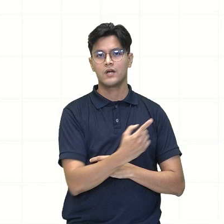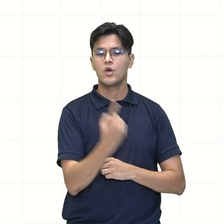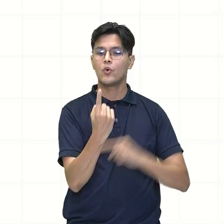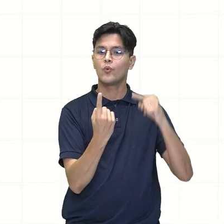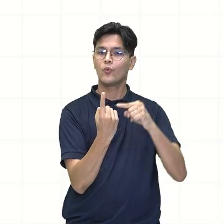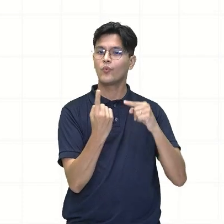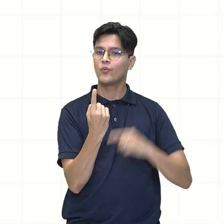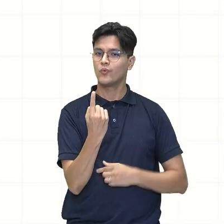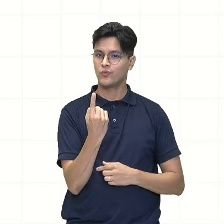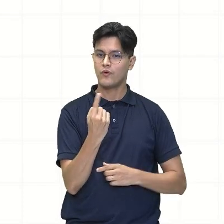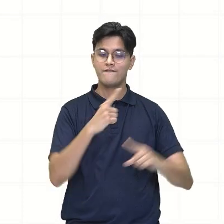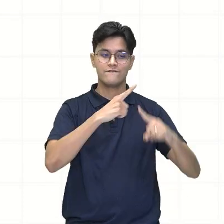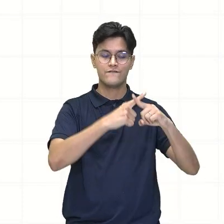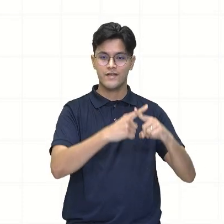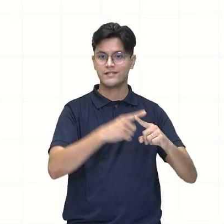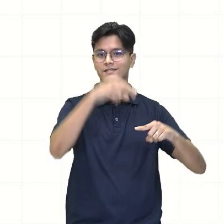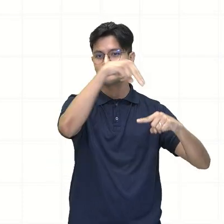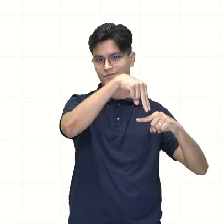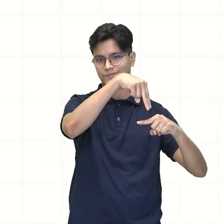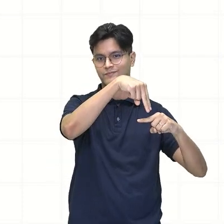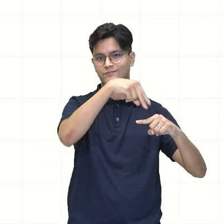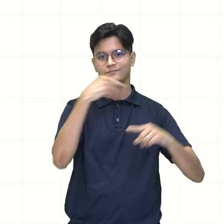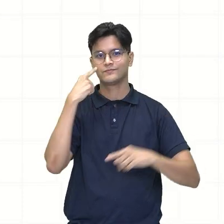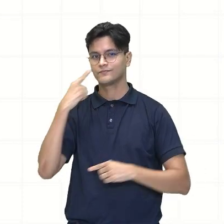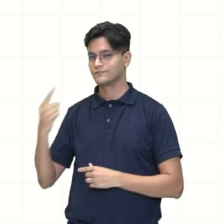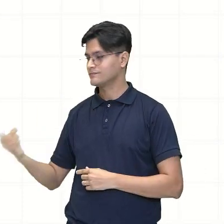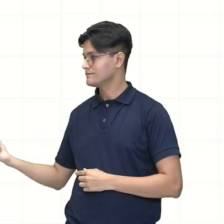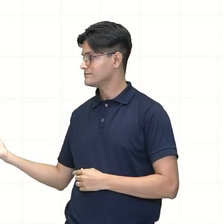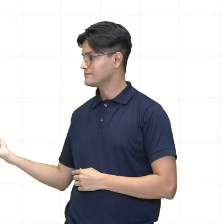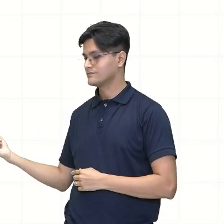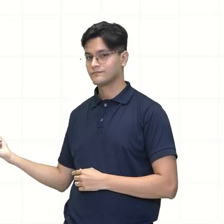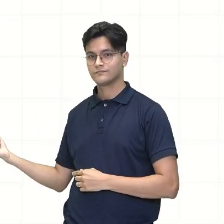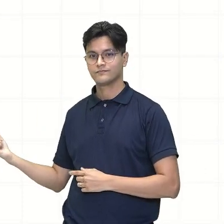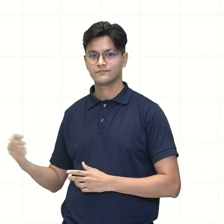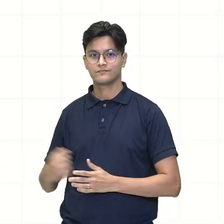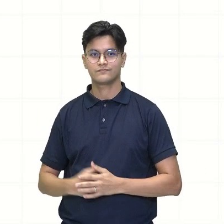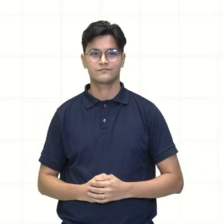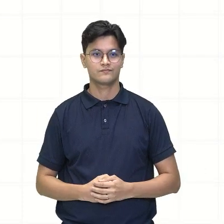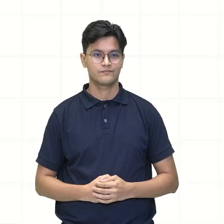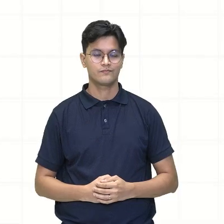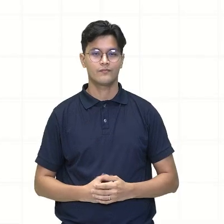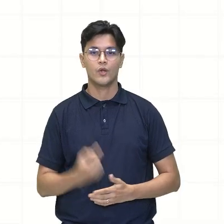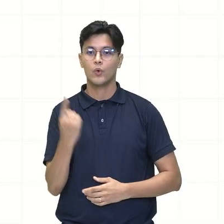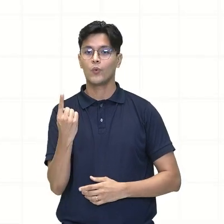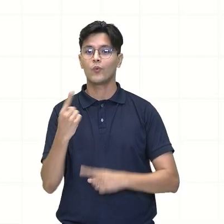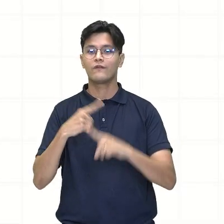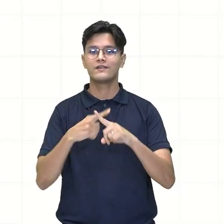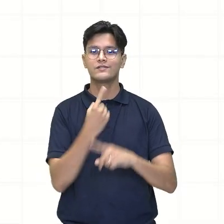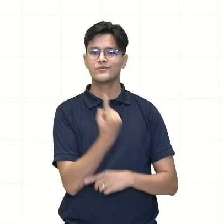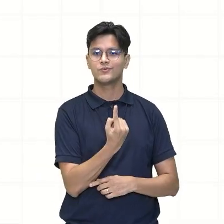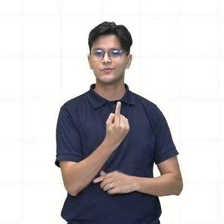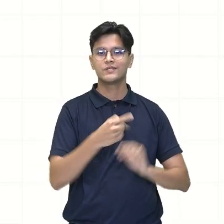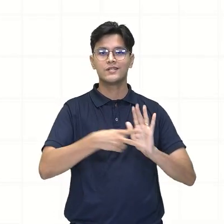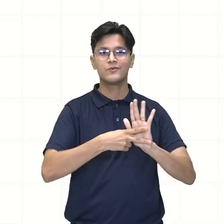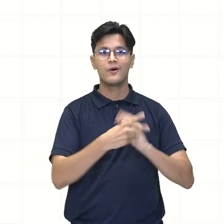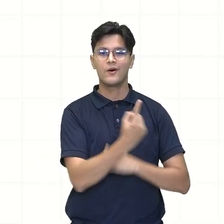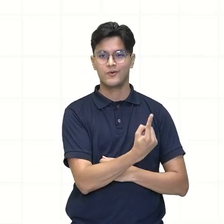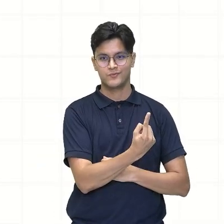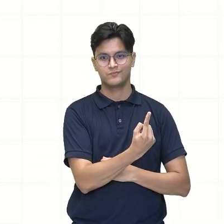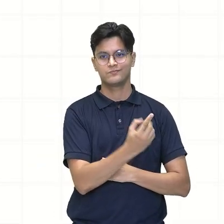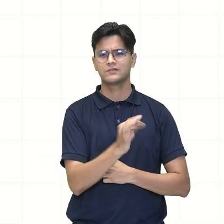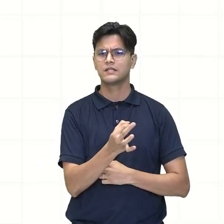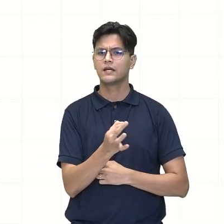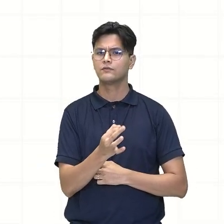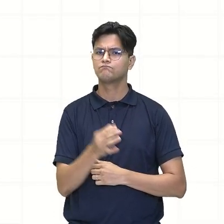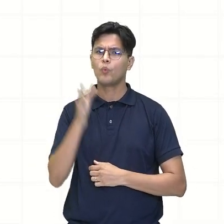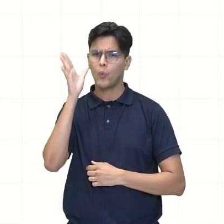numerador. Então, 1 vezes 1 vai dar o próprio 1. Olha só que curioso, né? Você deve estar